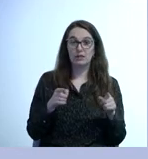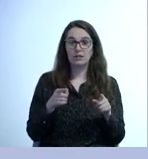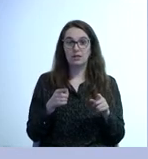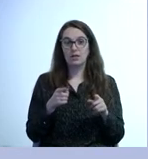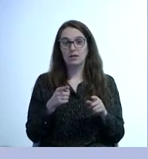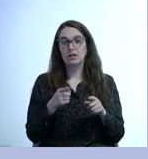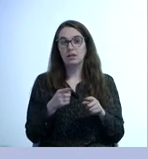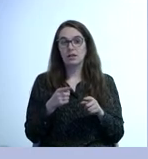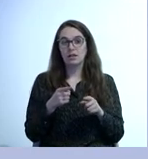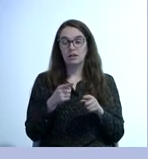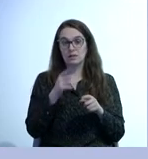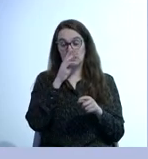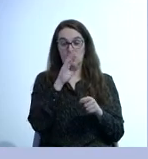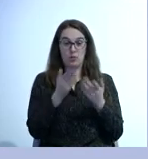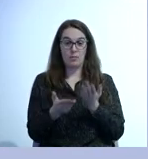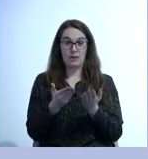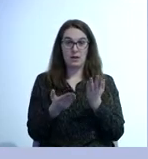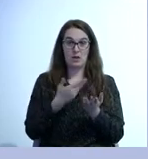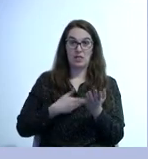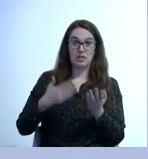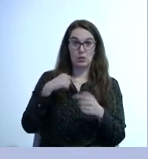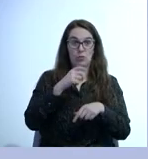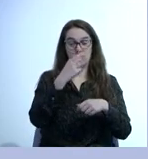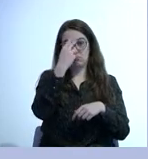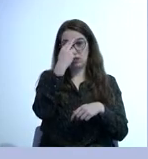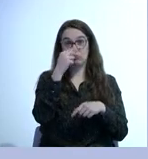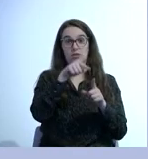caráter abstrato, em relação ao que é aquele monumento